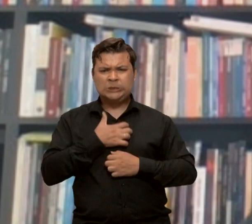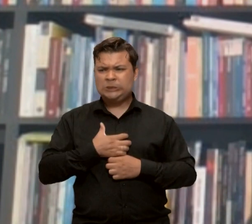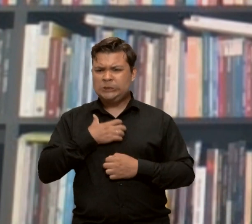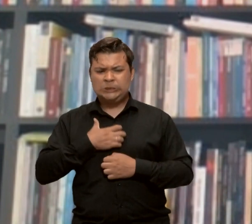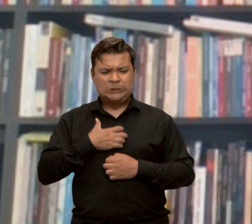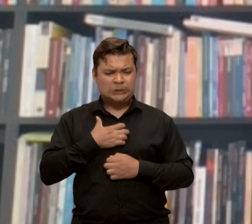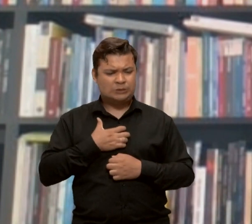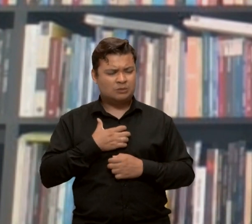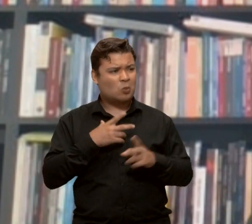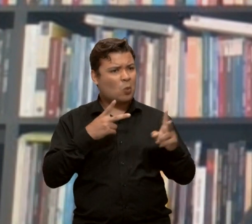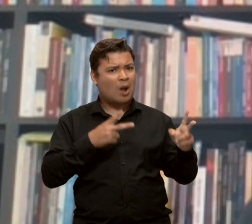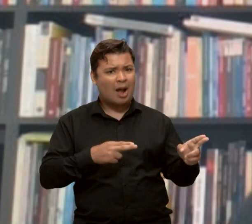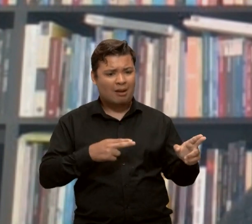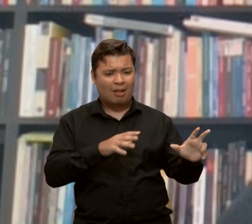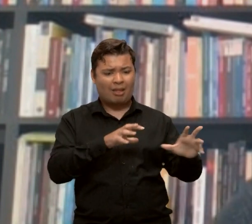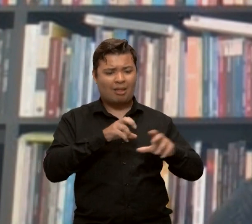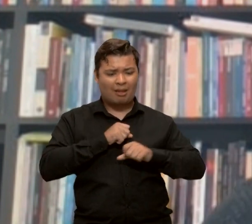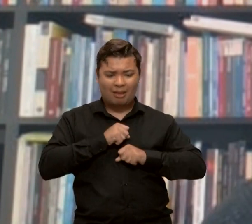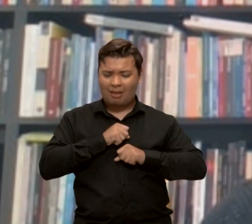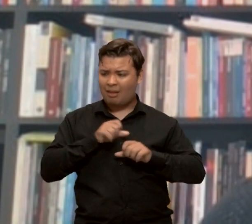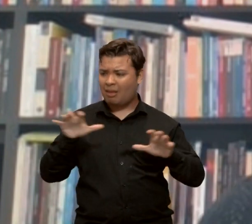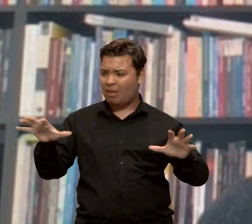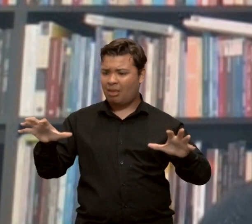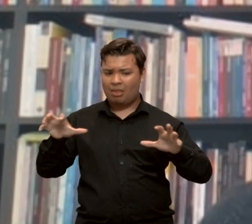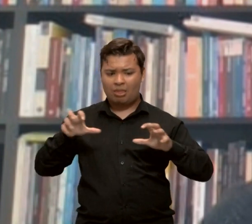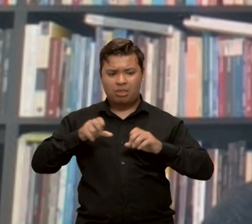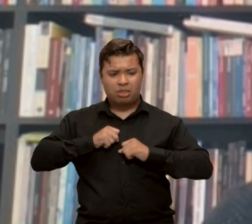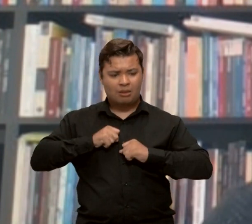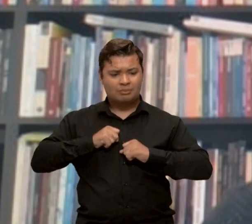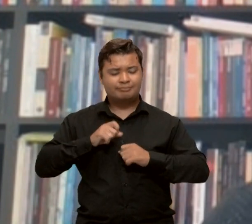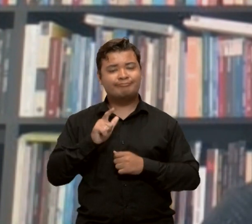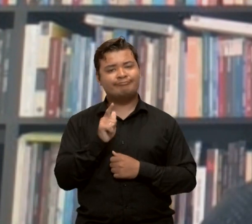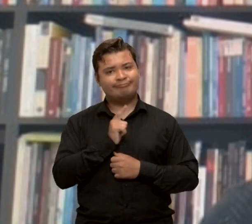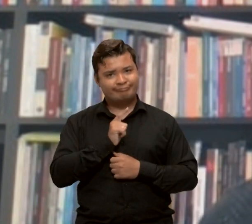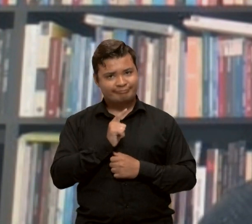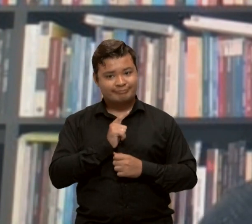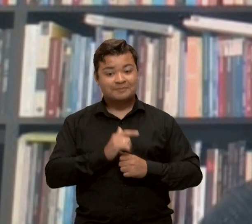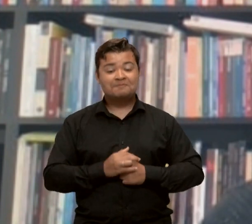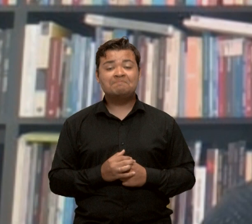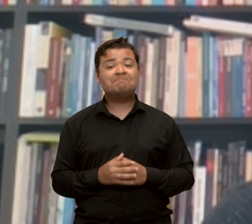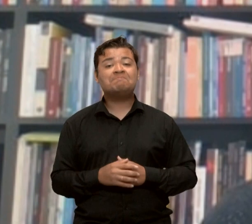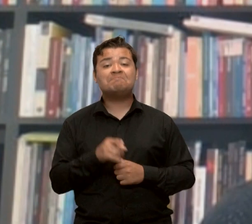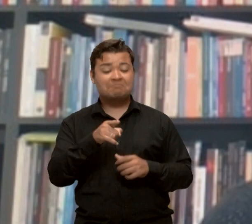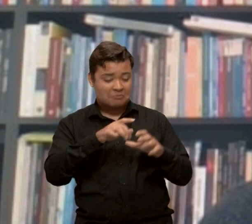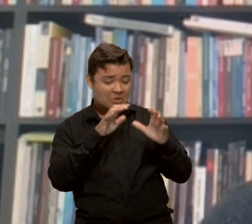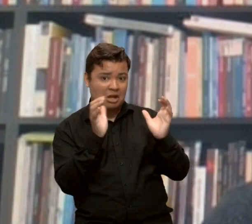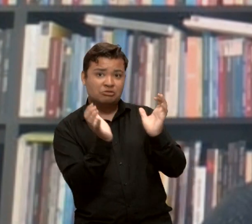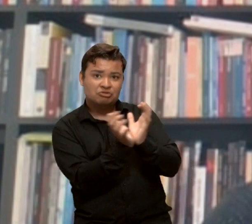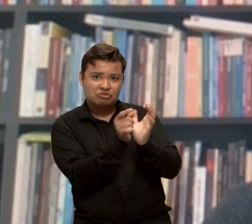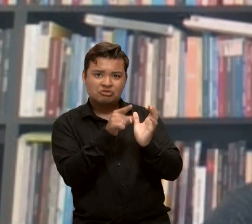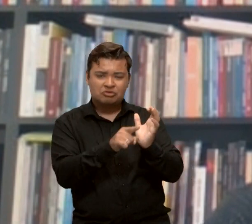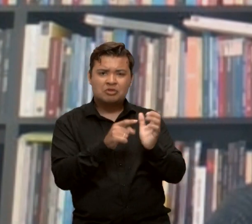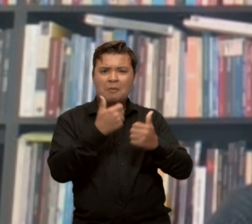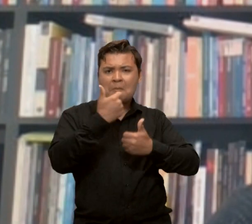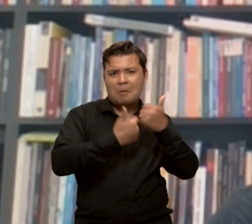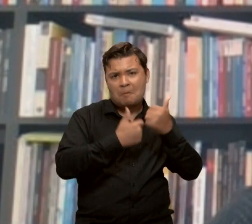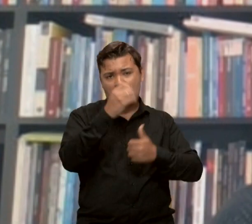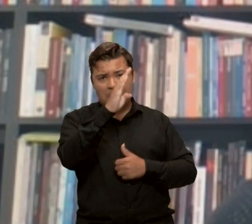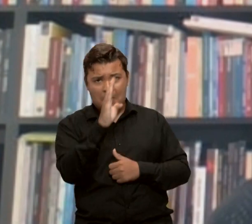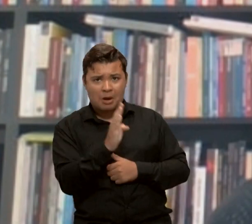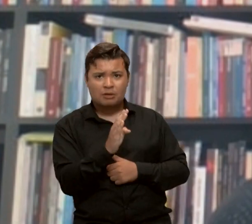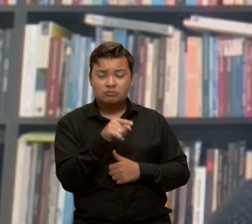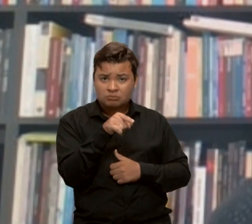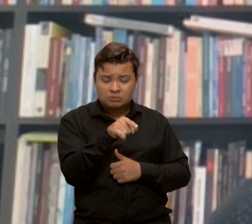contagiada. Então, o que ocorre é uma certa fusão com esse time, uma certa identificação com os jogadores,